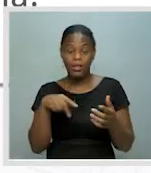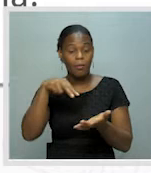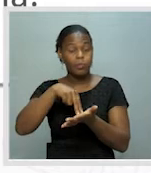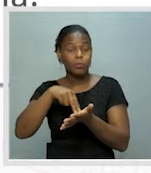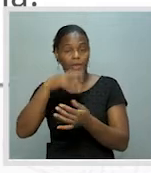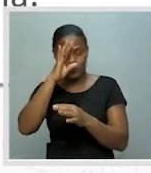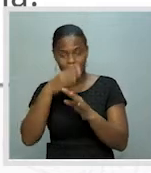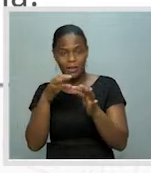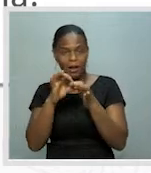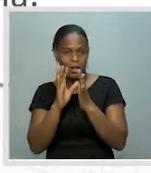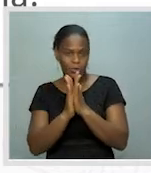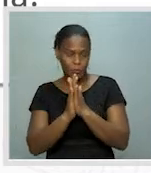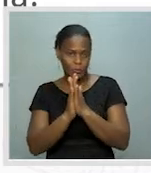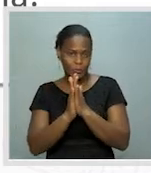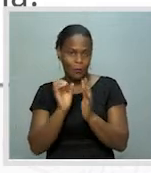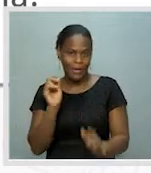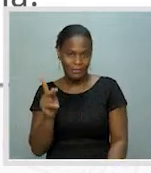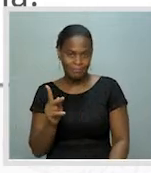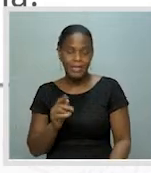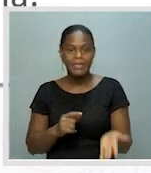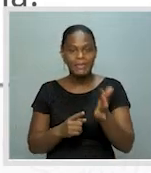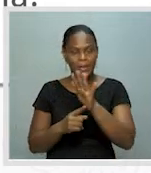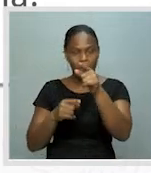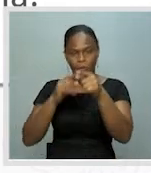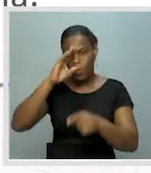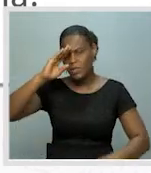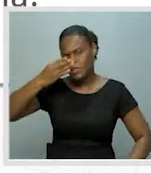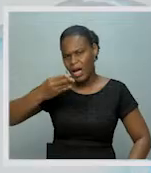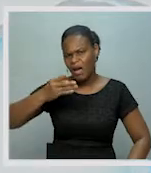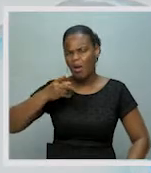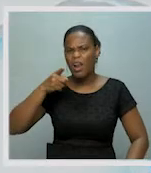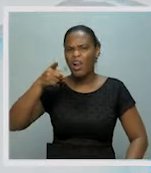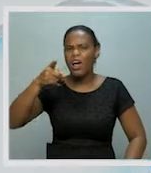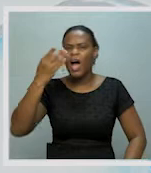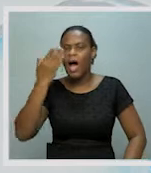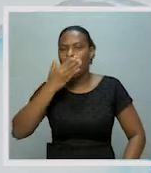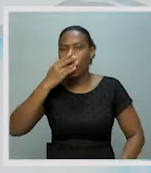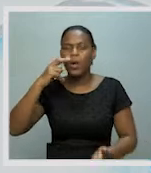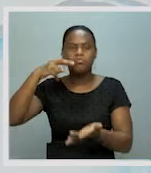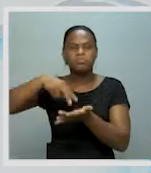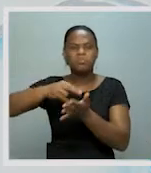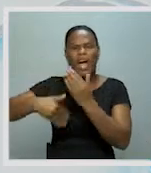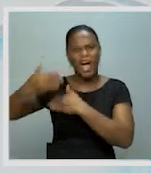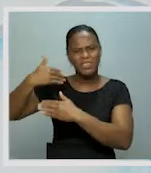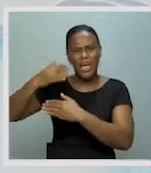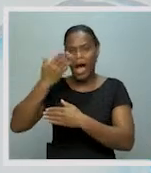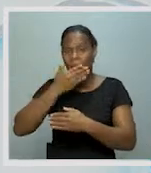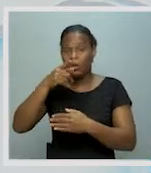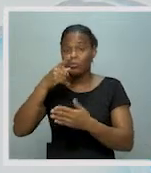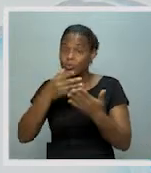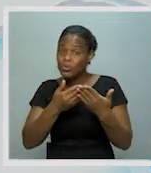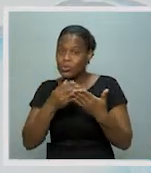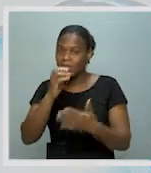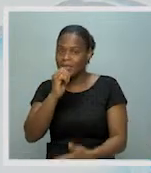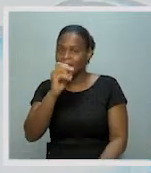estão aí presentes no fenómeno religioso, ok? Sabem que lá nas aulas presenciais, certamente vocês estudaram